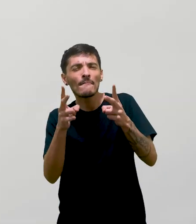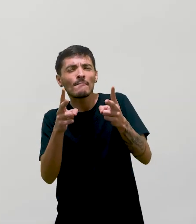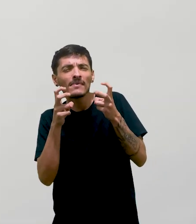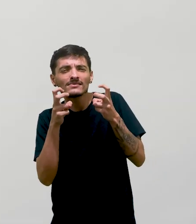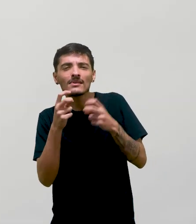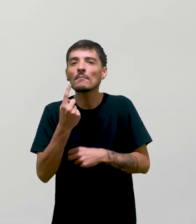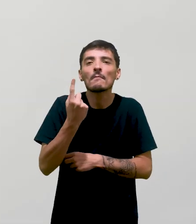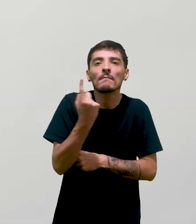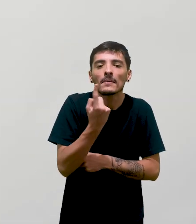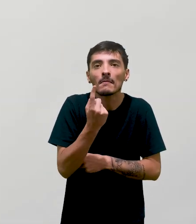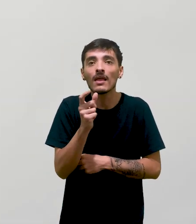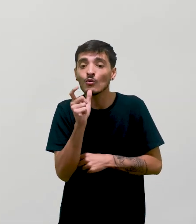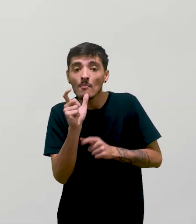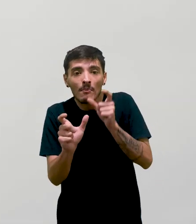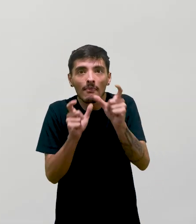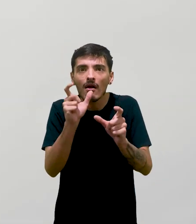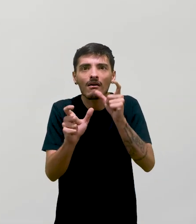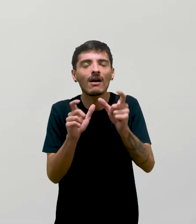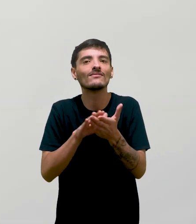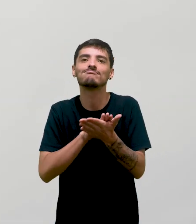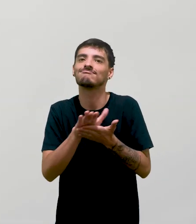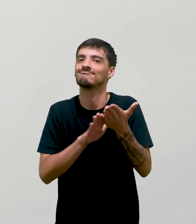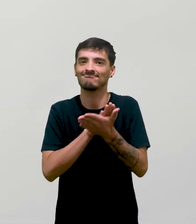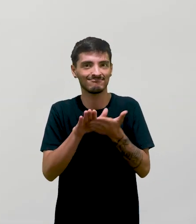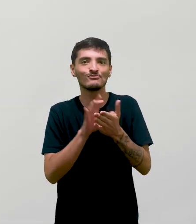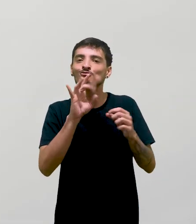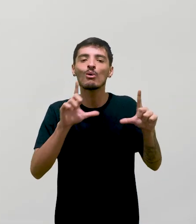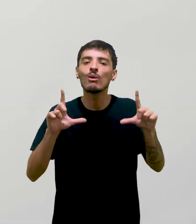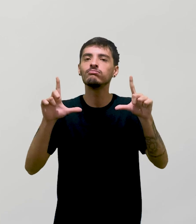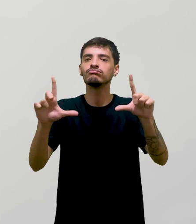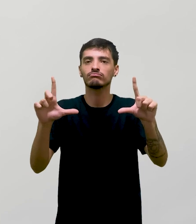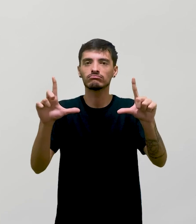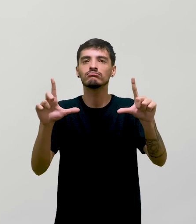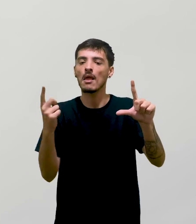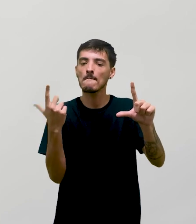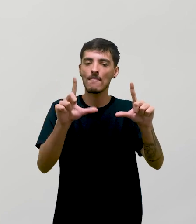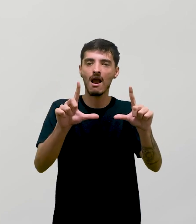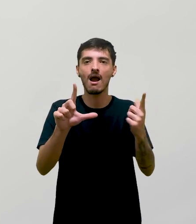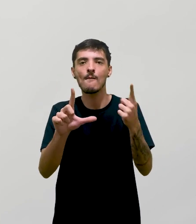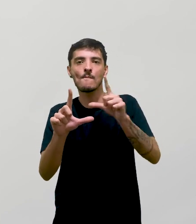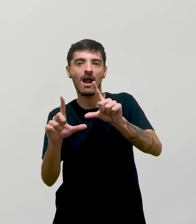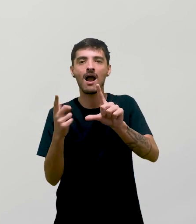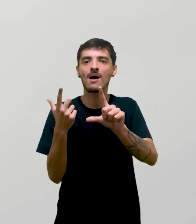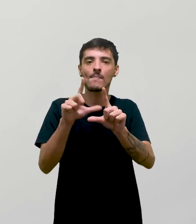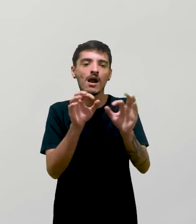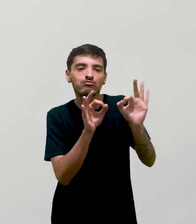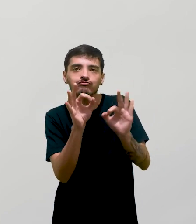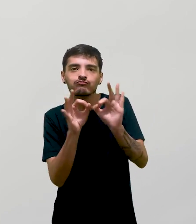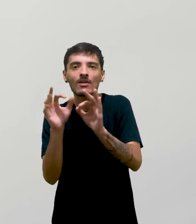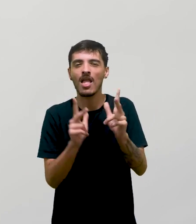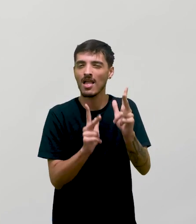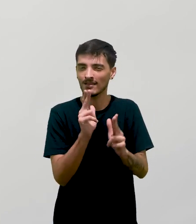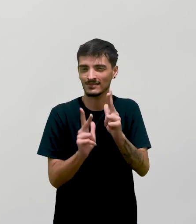A primeira coisa que a gente deve se deter nesses vídeos é a força de que eles não têm nenhuma palavra. É só um jogo de imagens que se estabelece